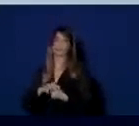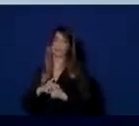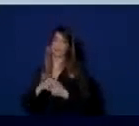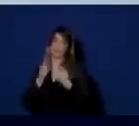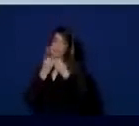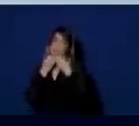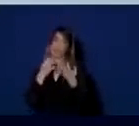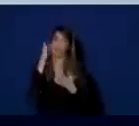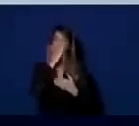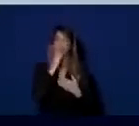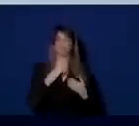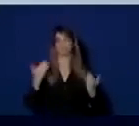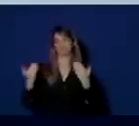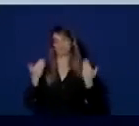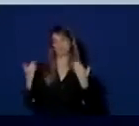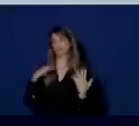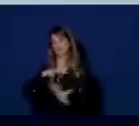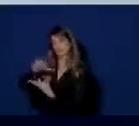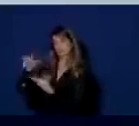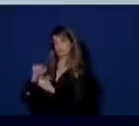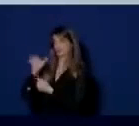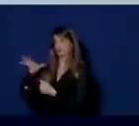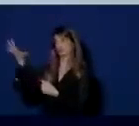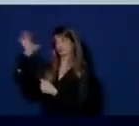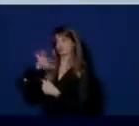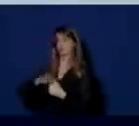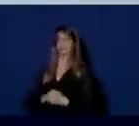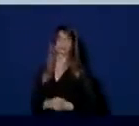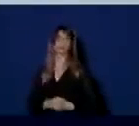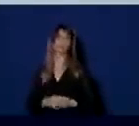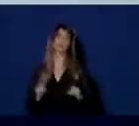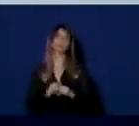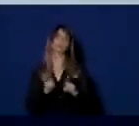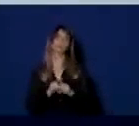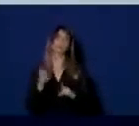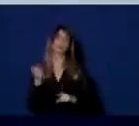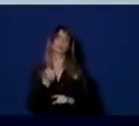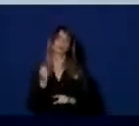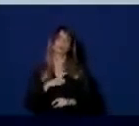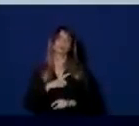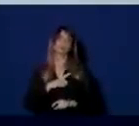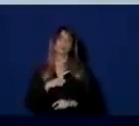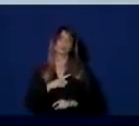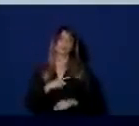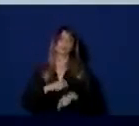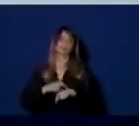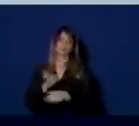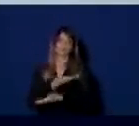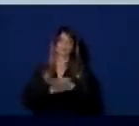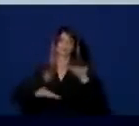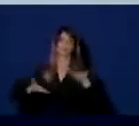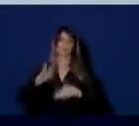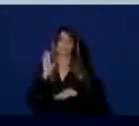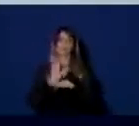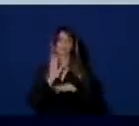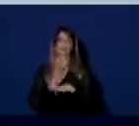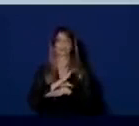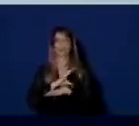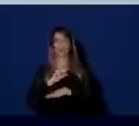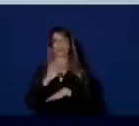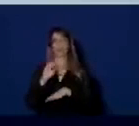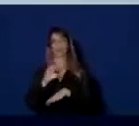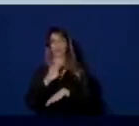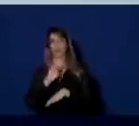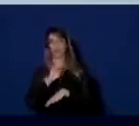Brasil em relação ao resto do mundo. Além do benefício que a gente teve nos termos de troca também, que ajudou a conta corrente